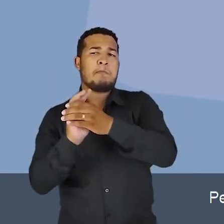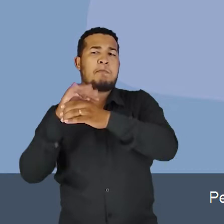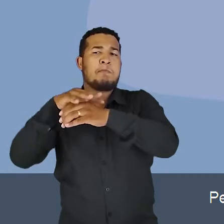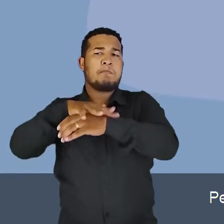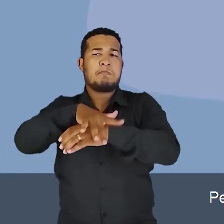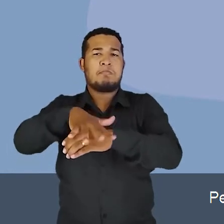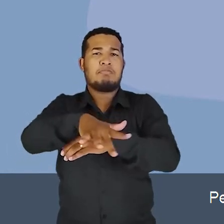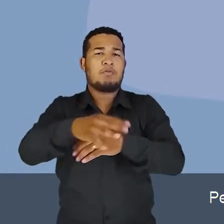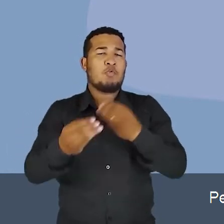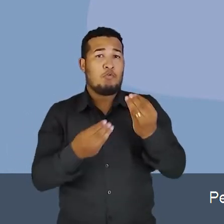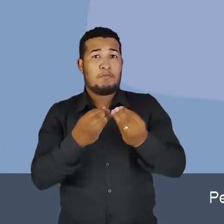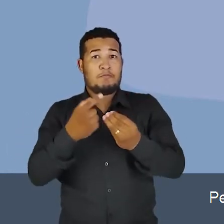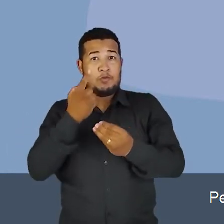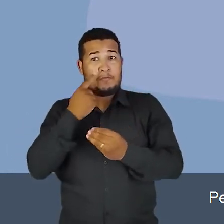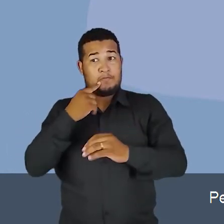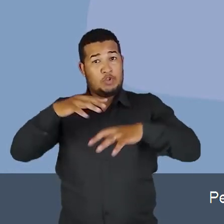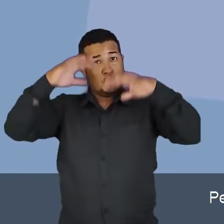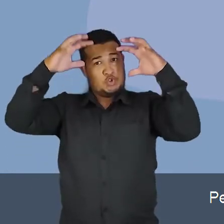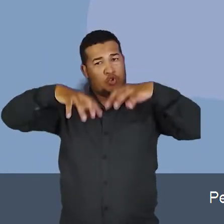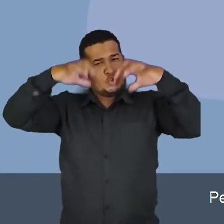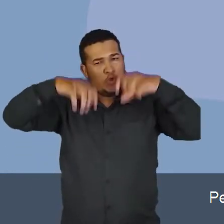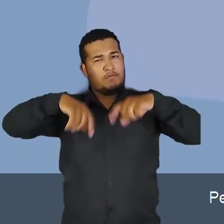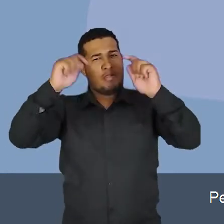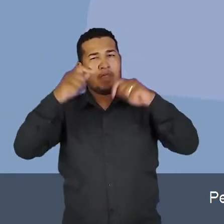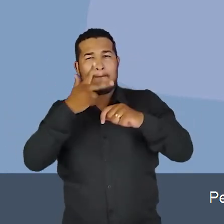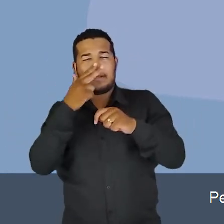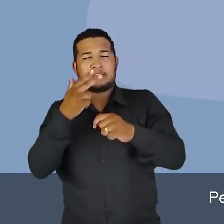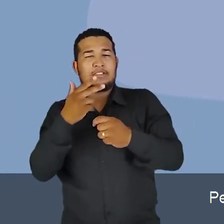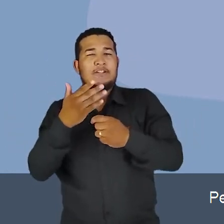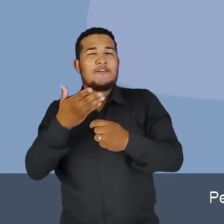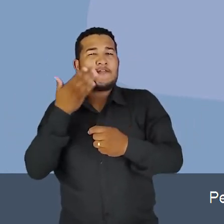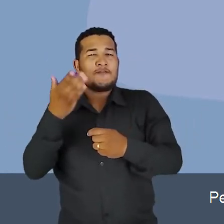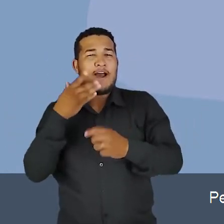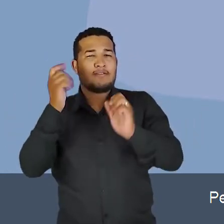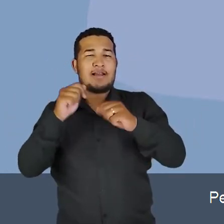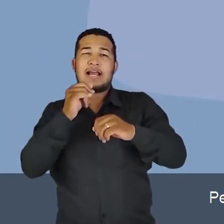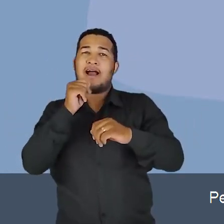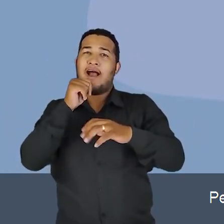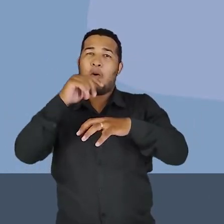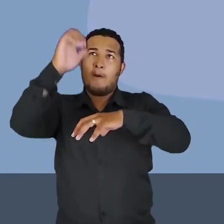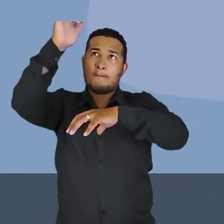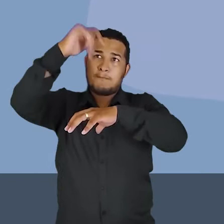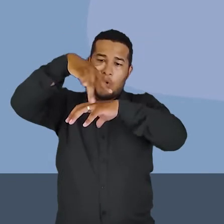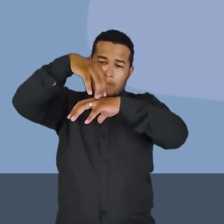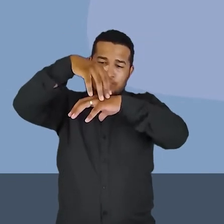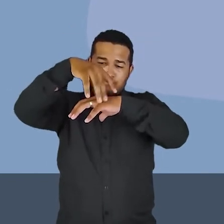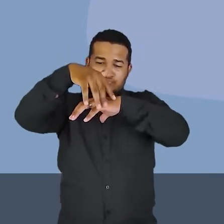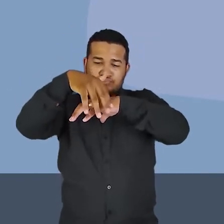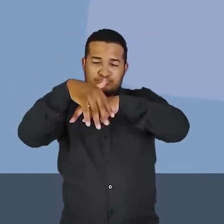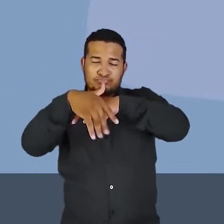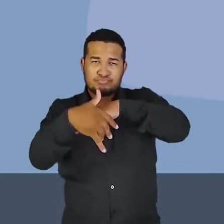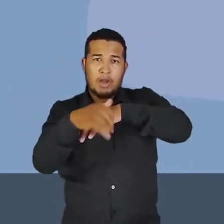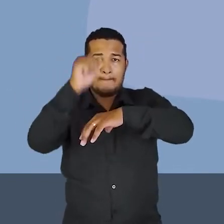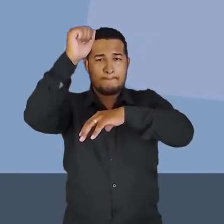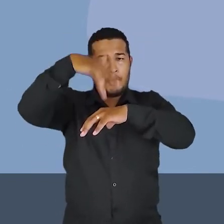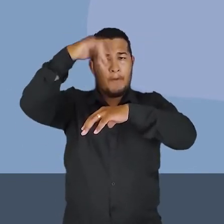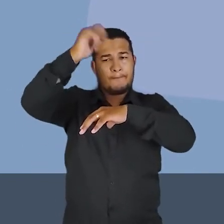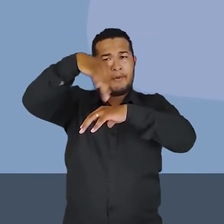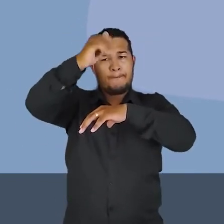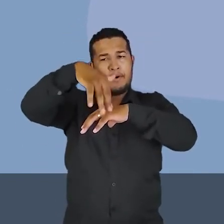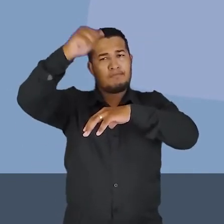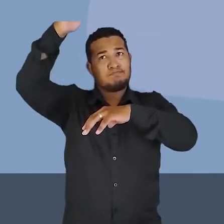que a chuva ela vai facilitar a infiltração, que é a entrada de água no solo. E essa infiltração vai levar